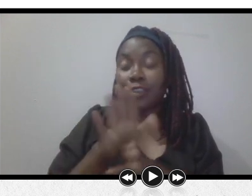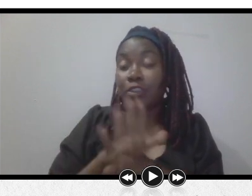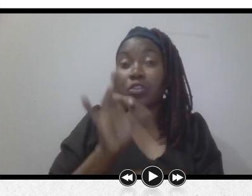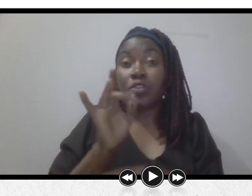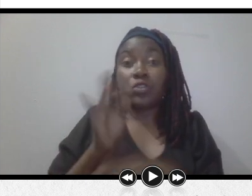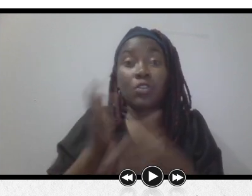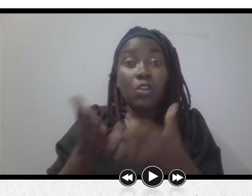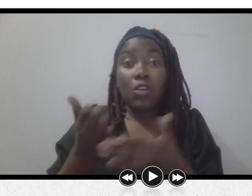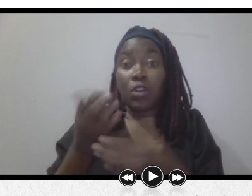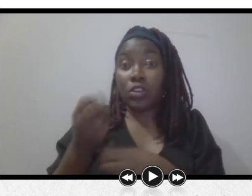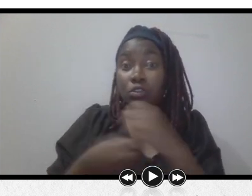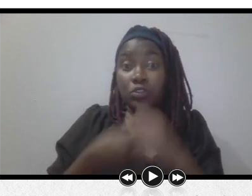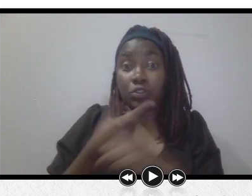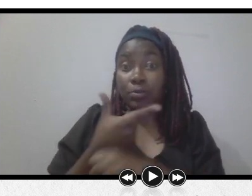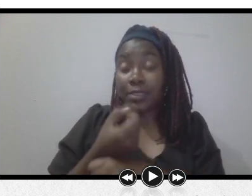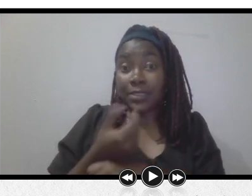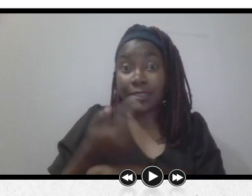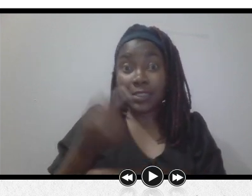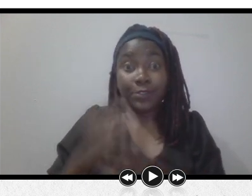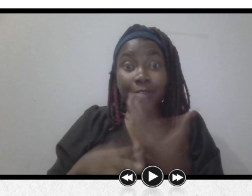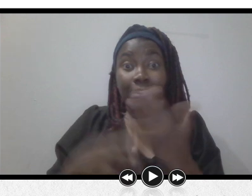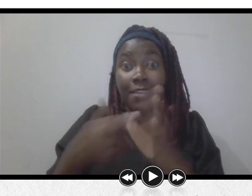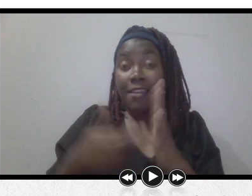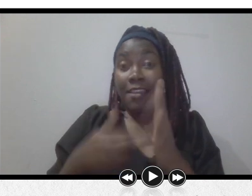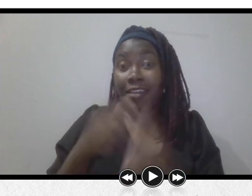então em 2007 surge a regra